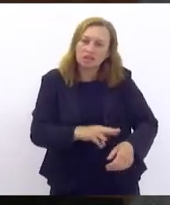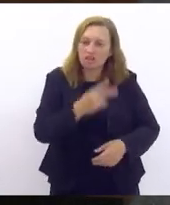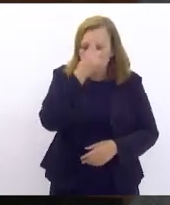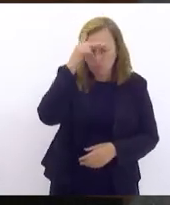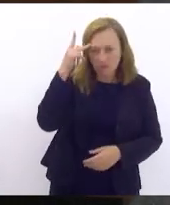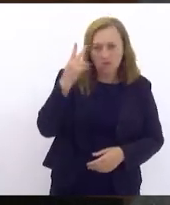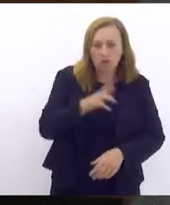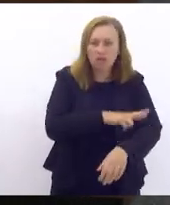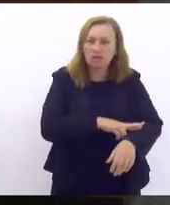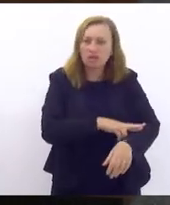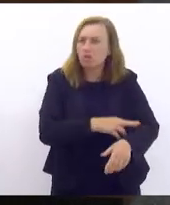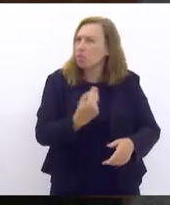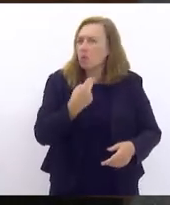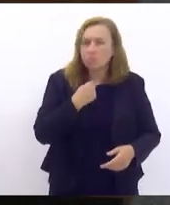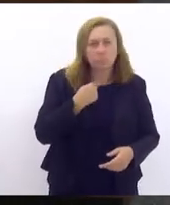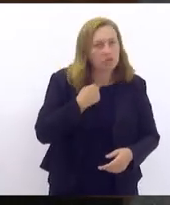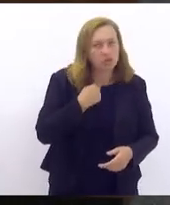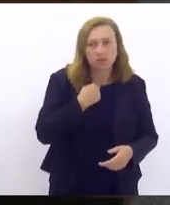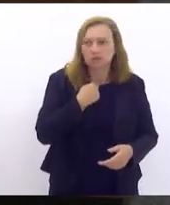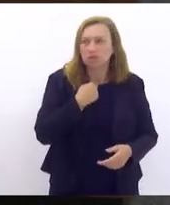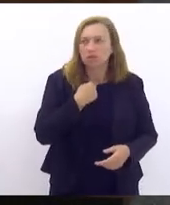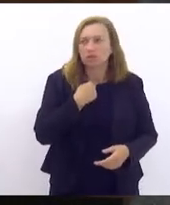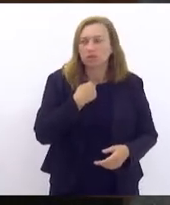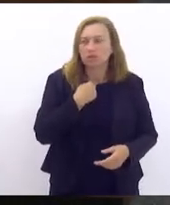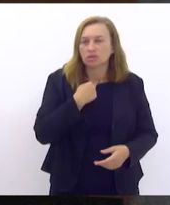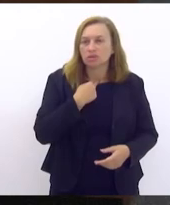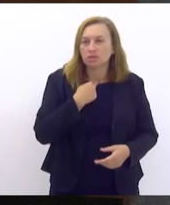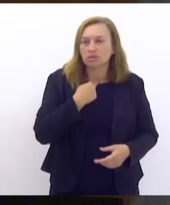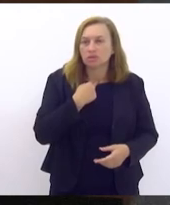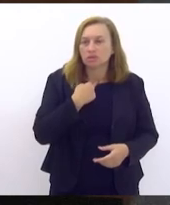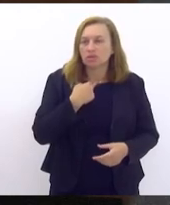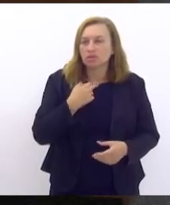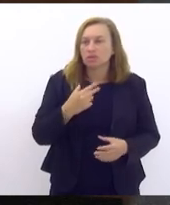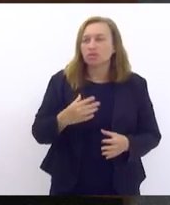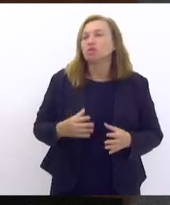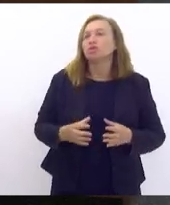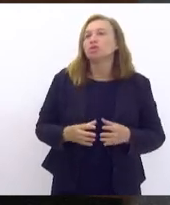cometem esse crime não podem, de maneira alguma, ocupar um cargo público,